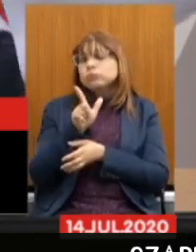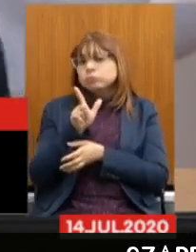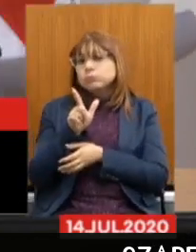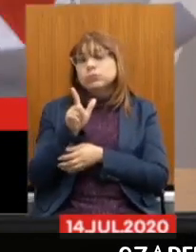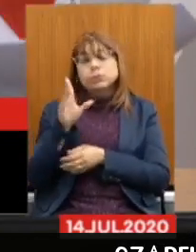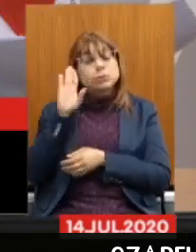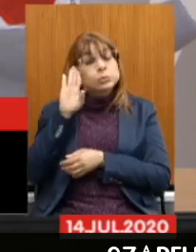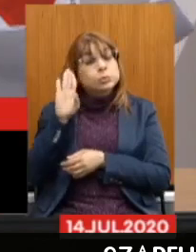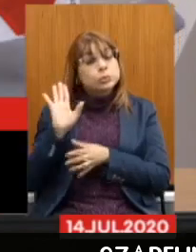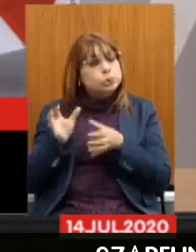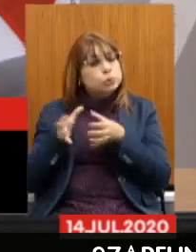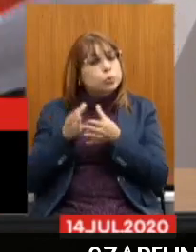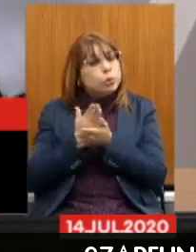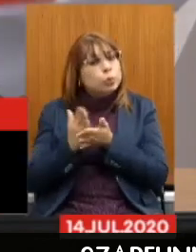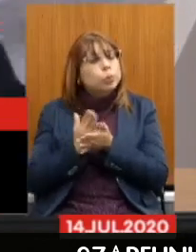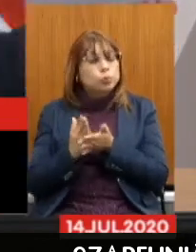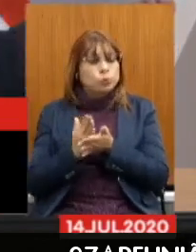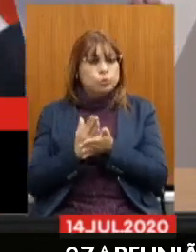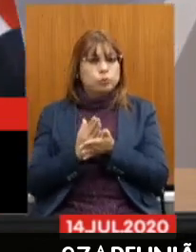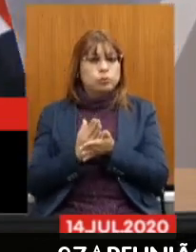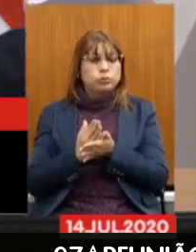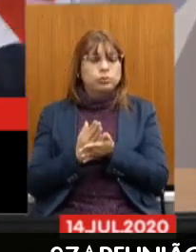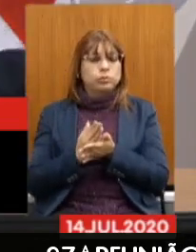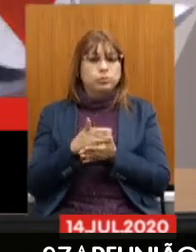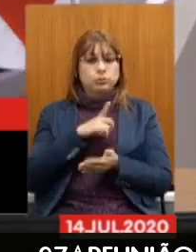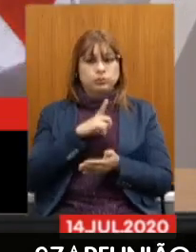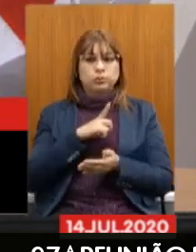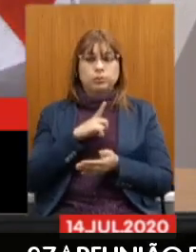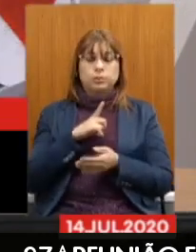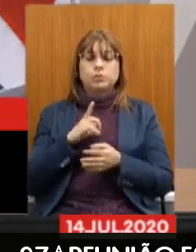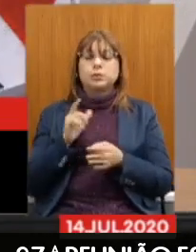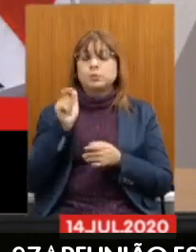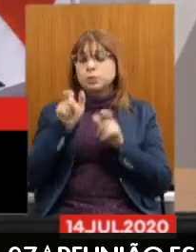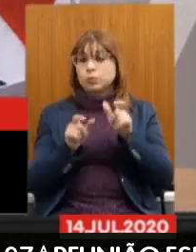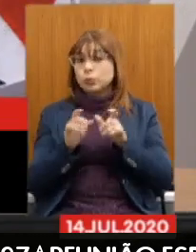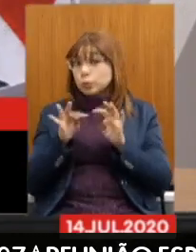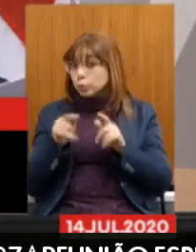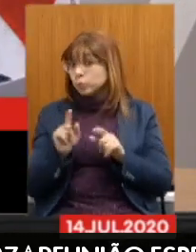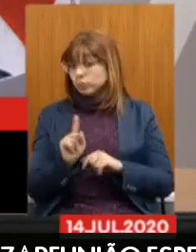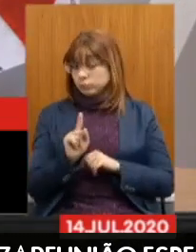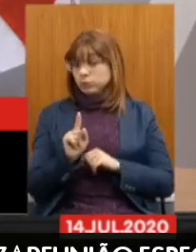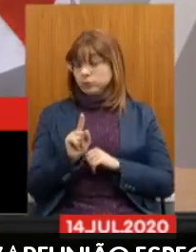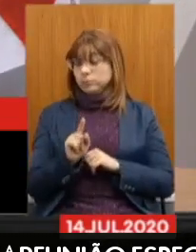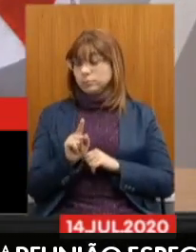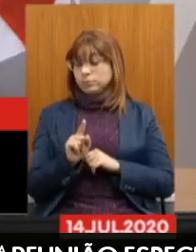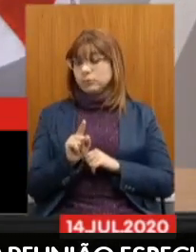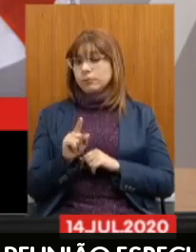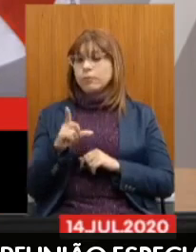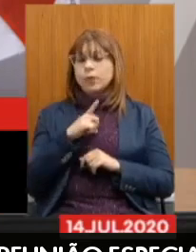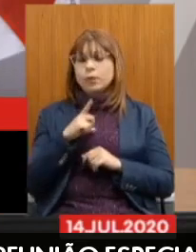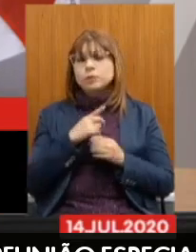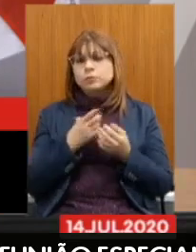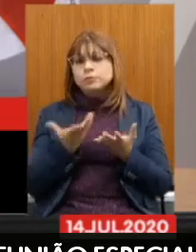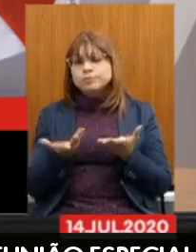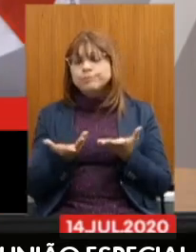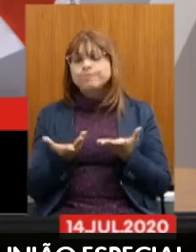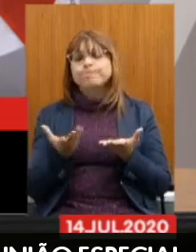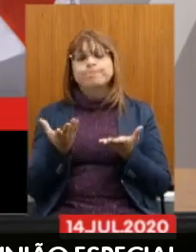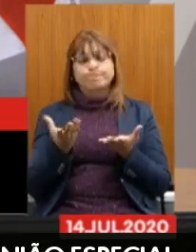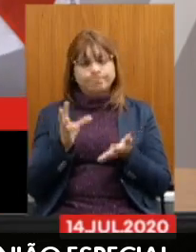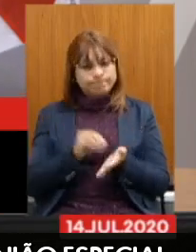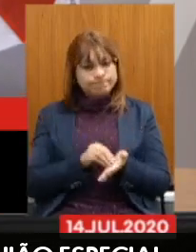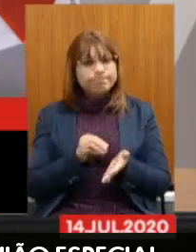nestas classes, algumas pessoas, não são todos. Existe muita injustiça e